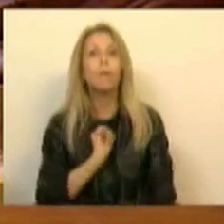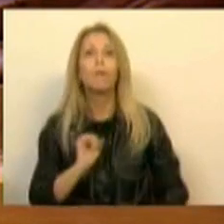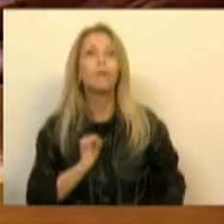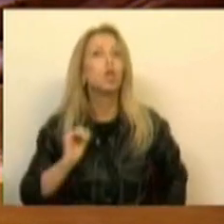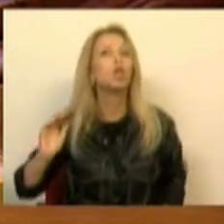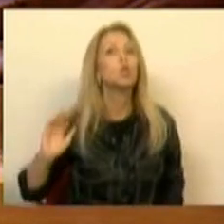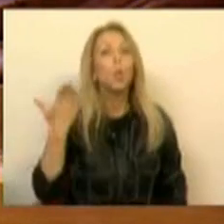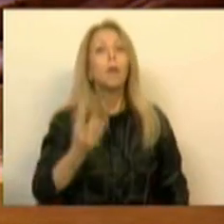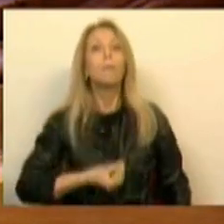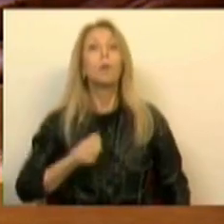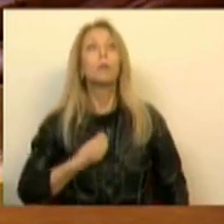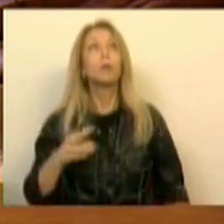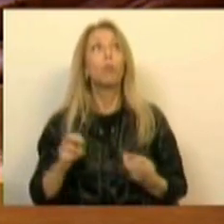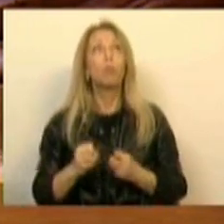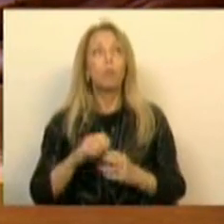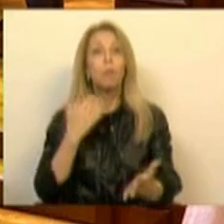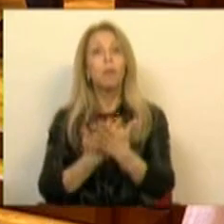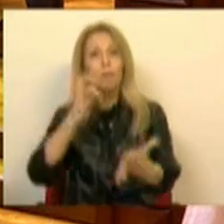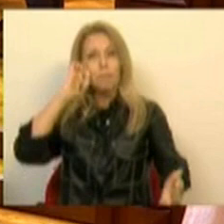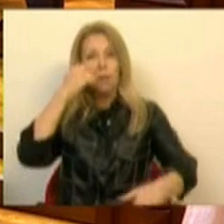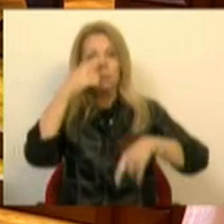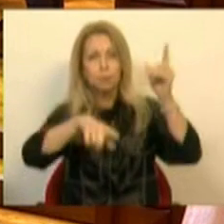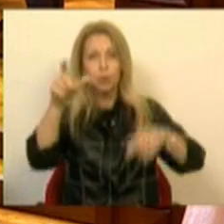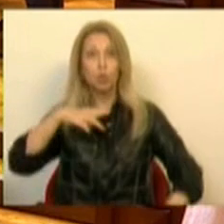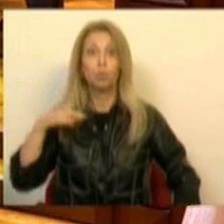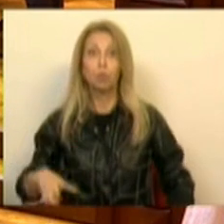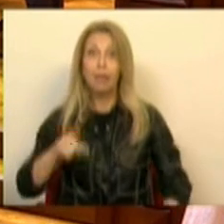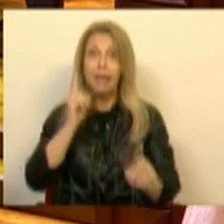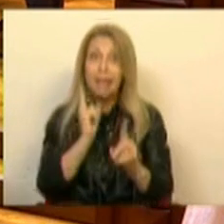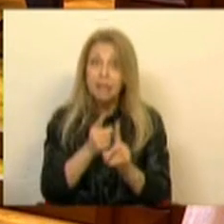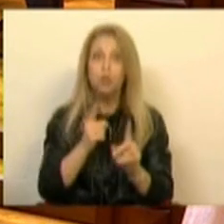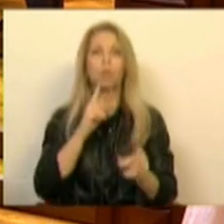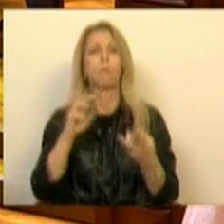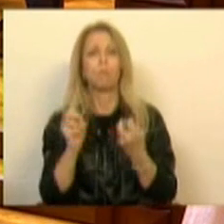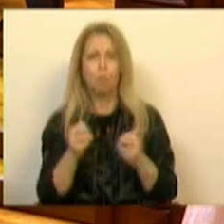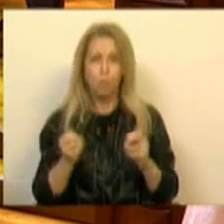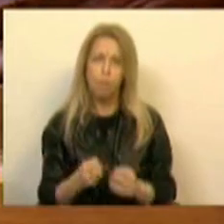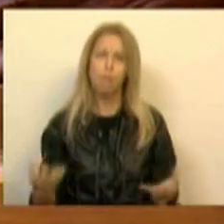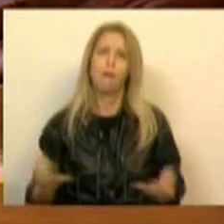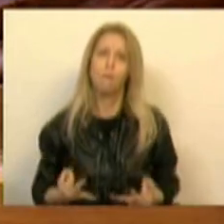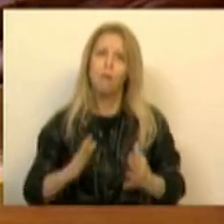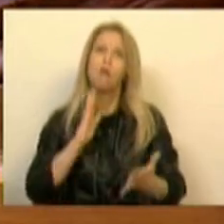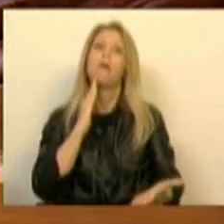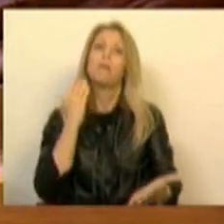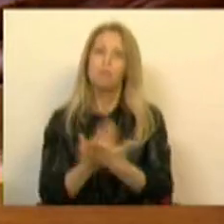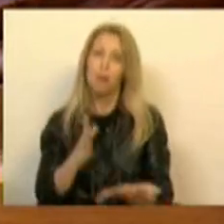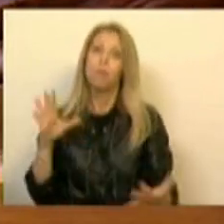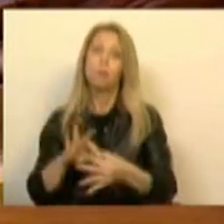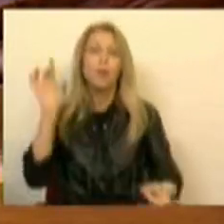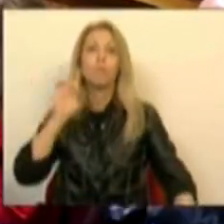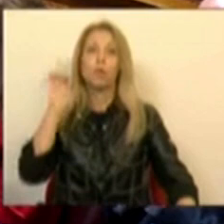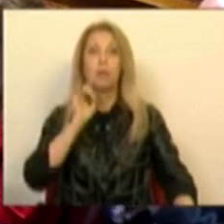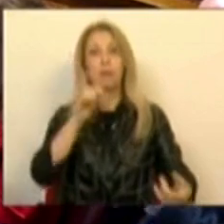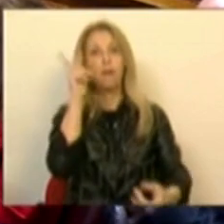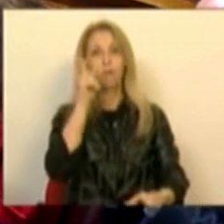preocupar-me com os problemas que afetam os portugueses. Esses é que são os problemas que verdadeiramente contam para a vida política.